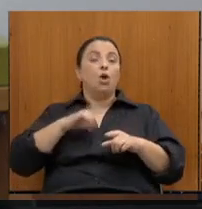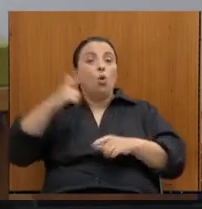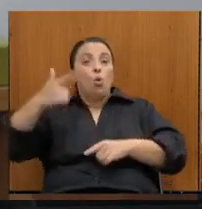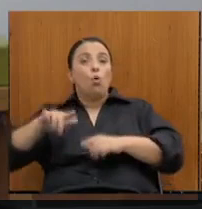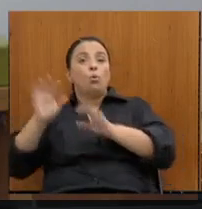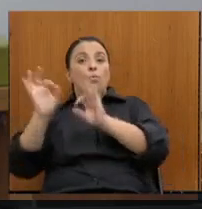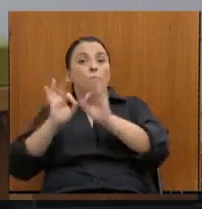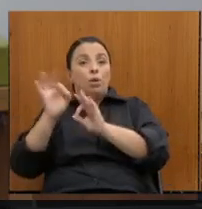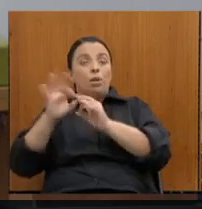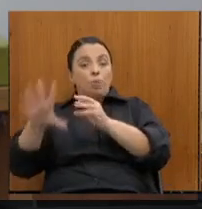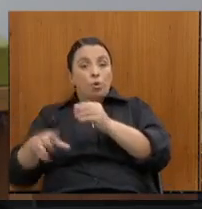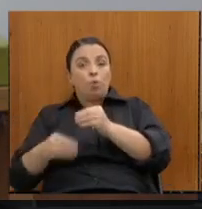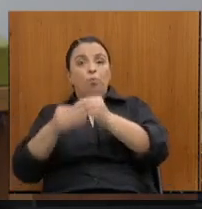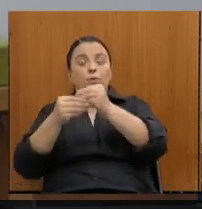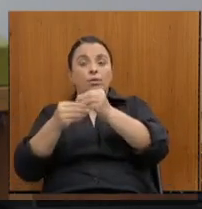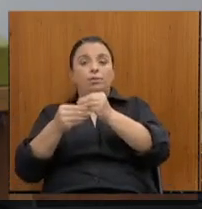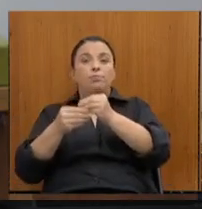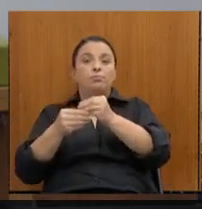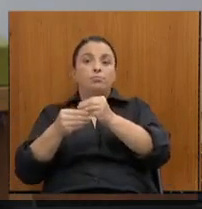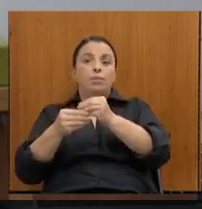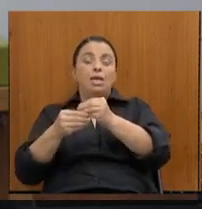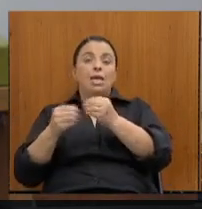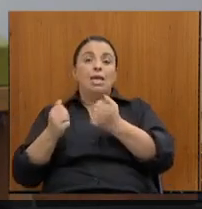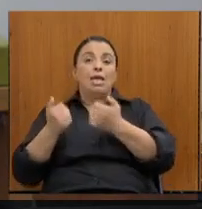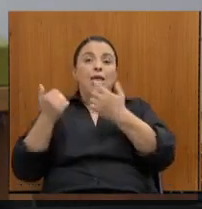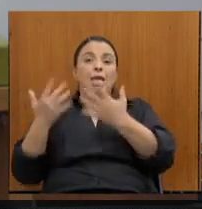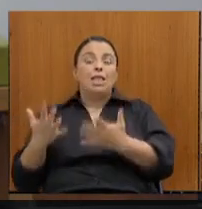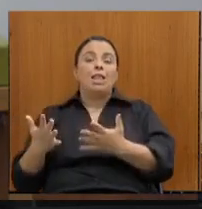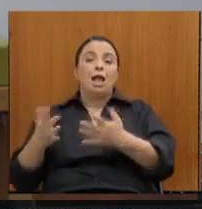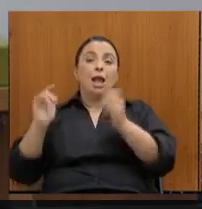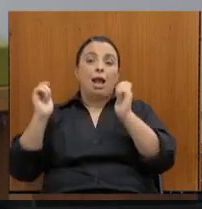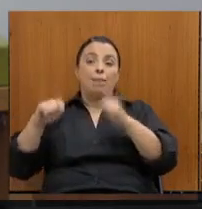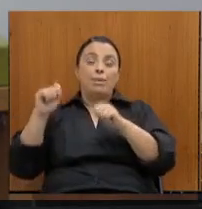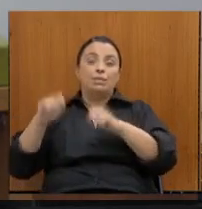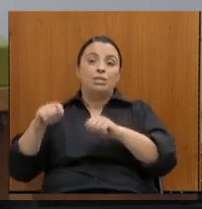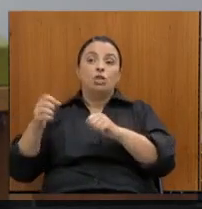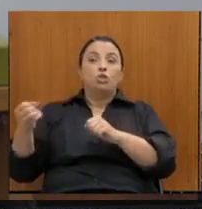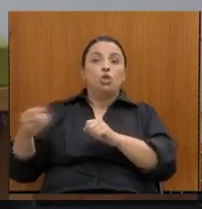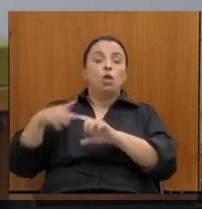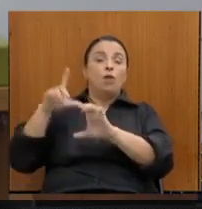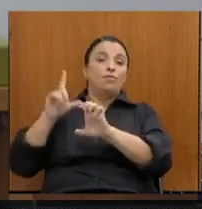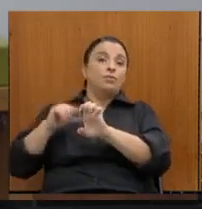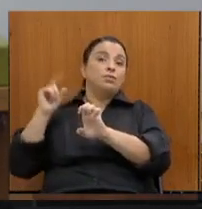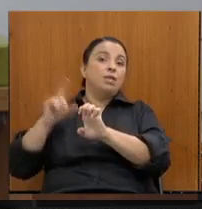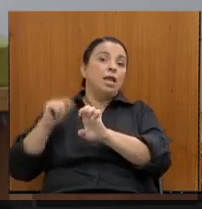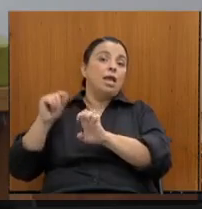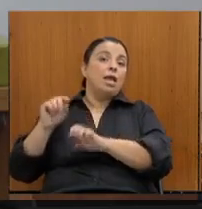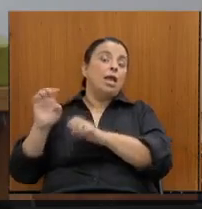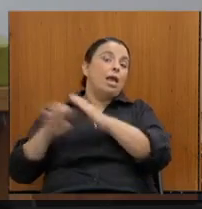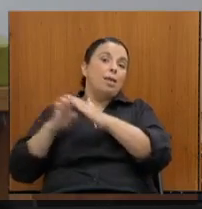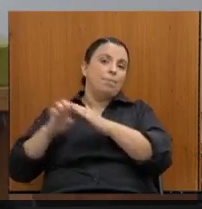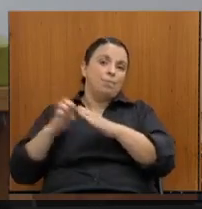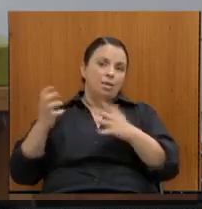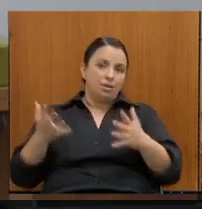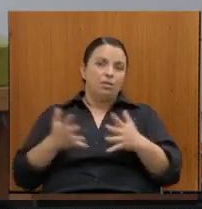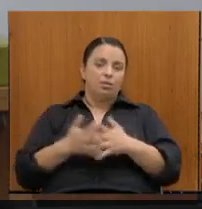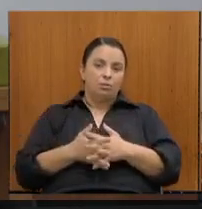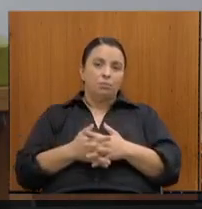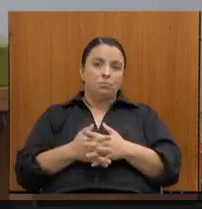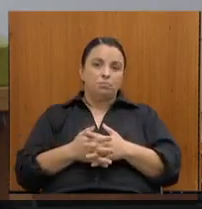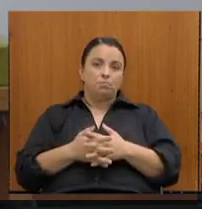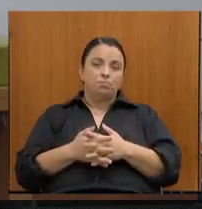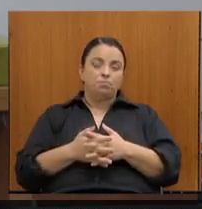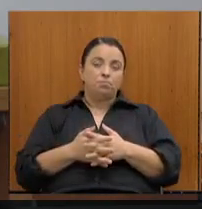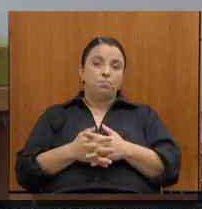para empresariamento em Minas Gerais esse Road map iria trazer